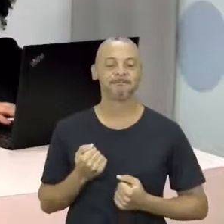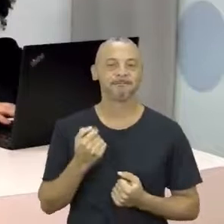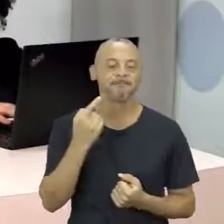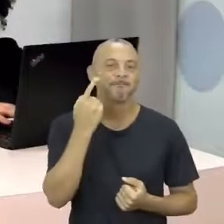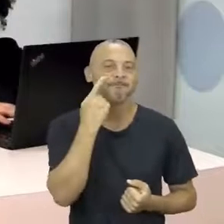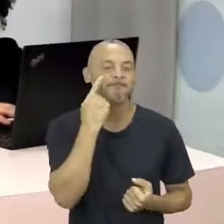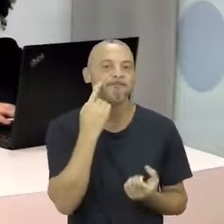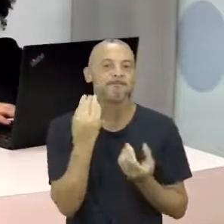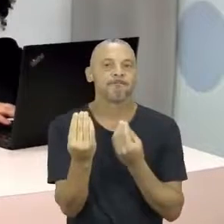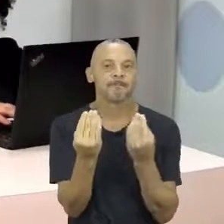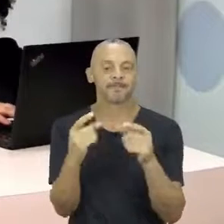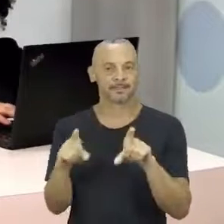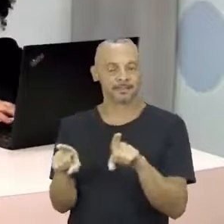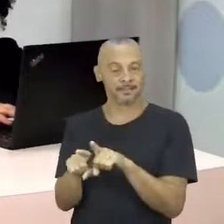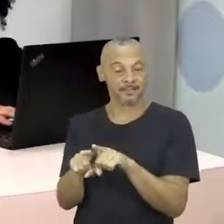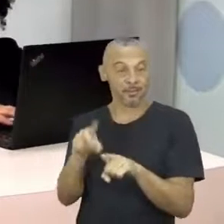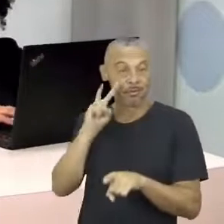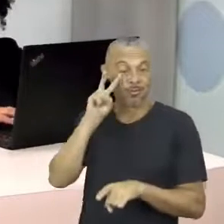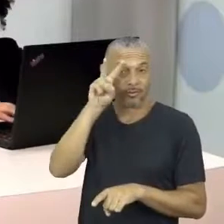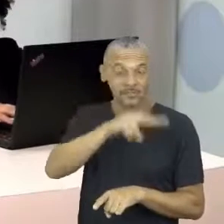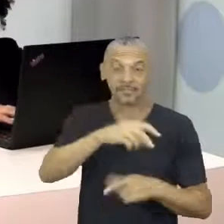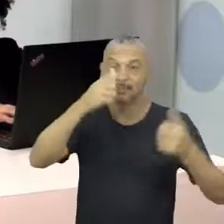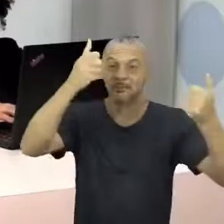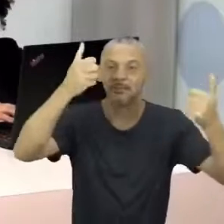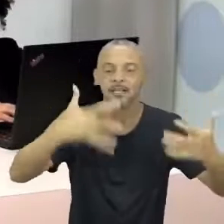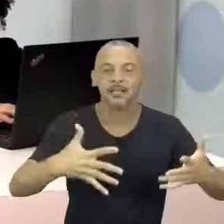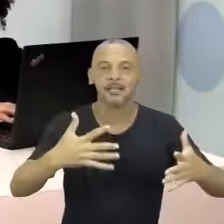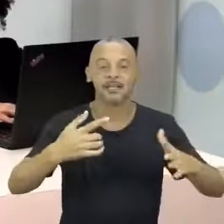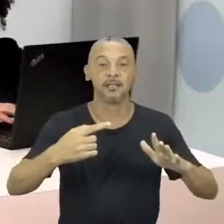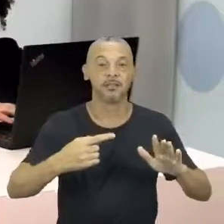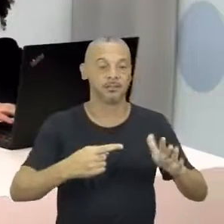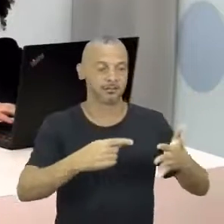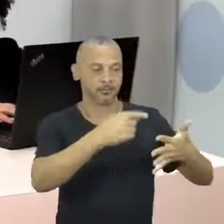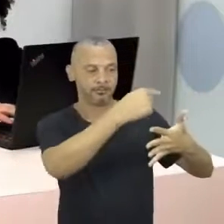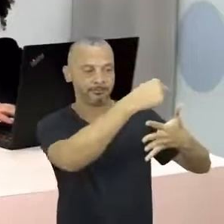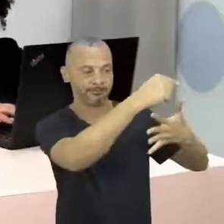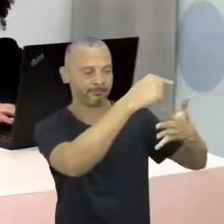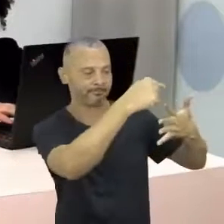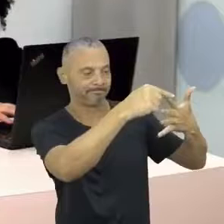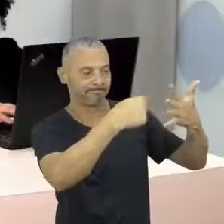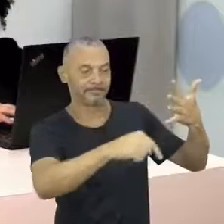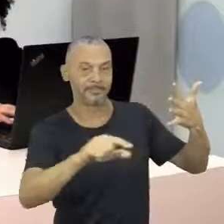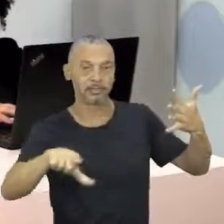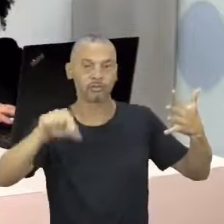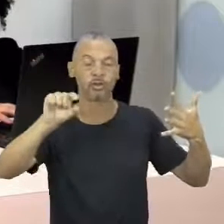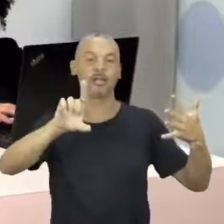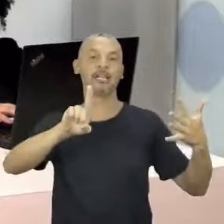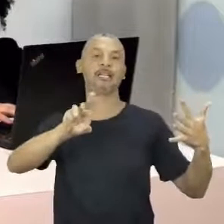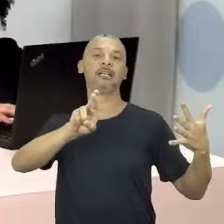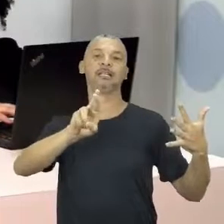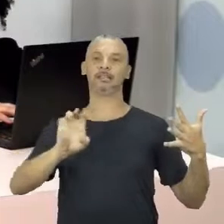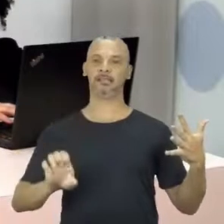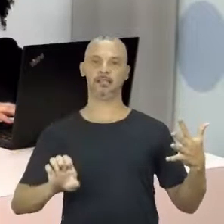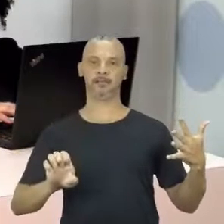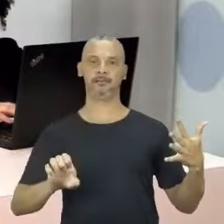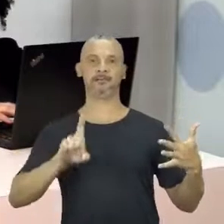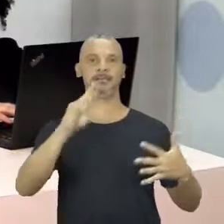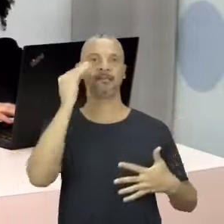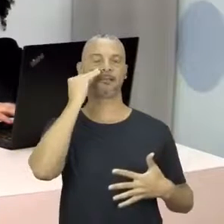também mostrou para você que é necessário que você indique uma das diretorias da qual você indicou para concorrer a